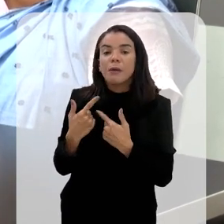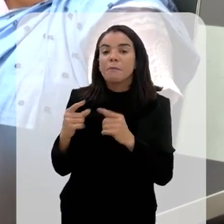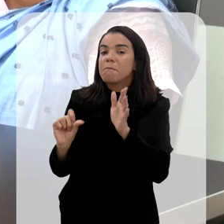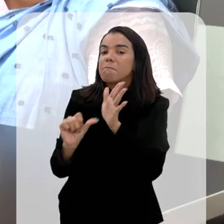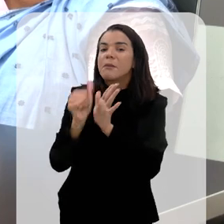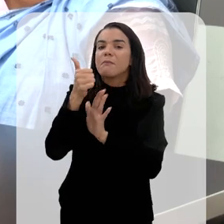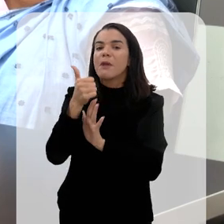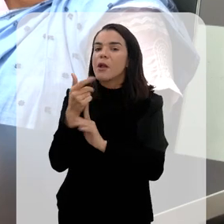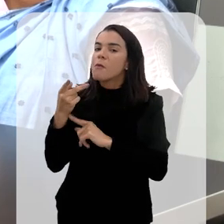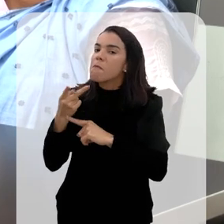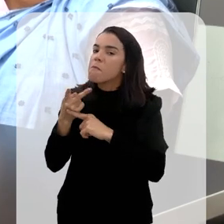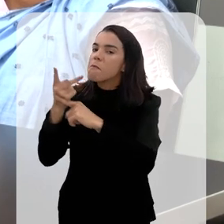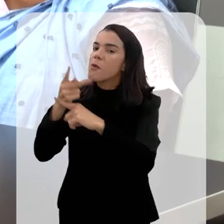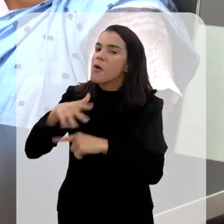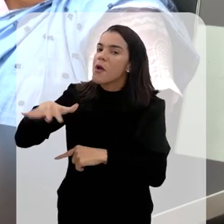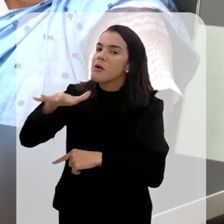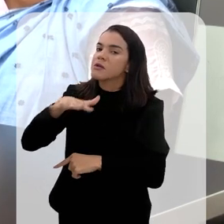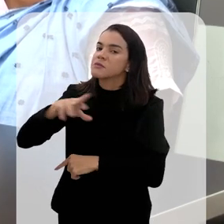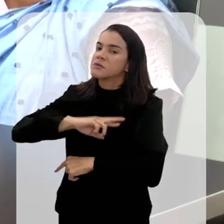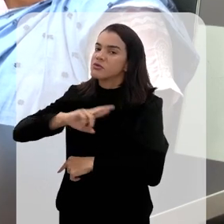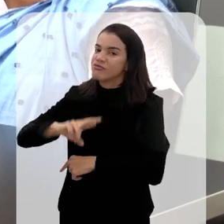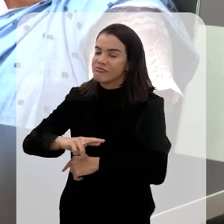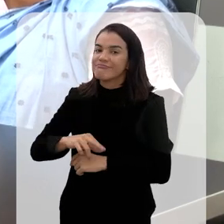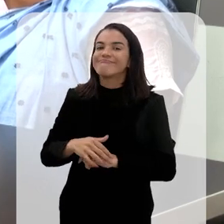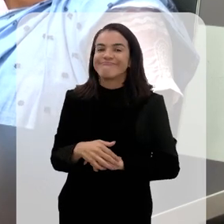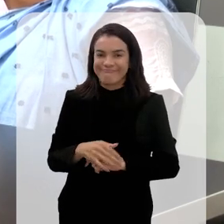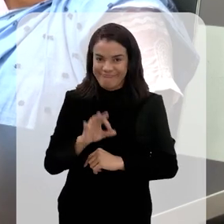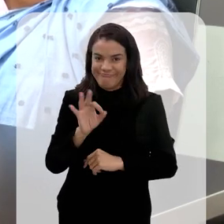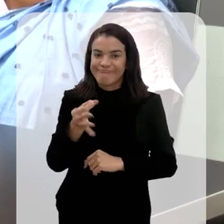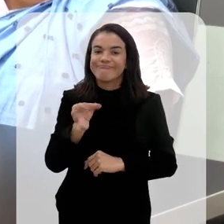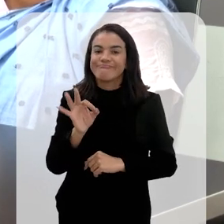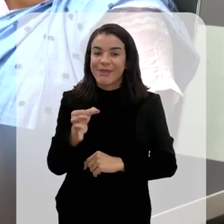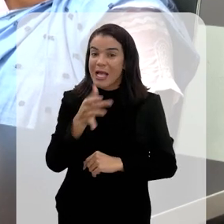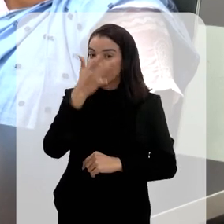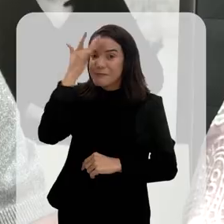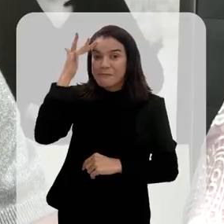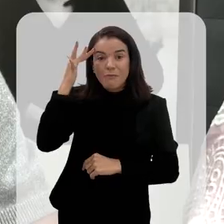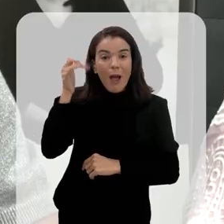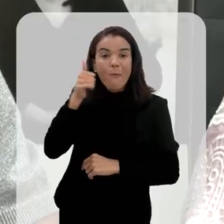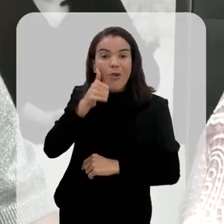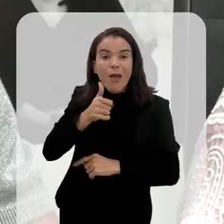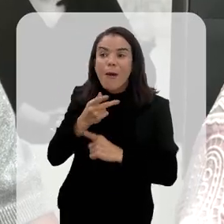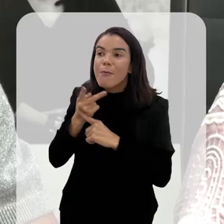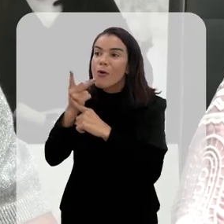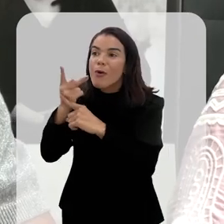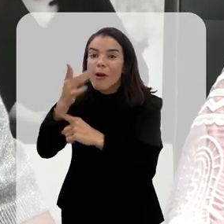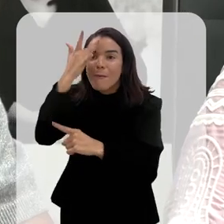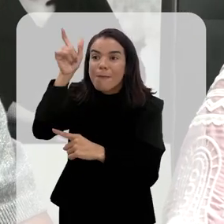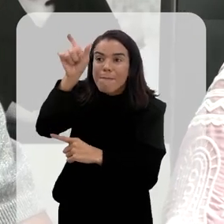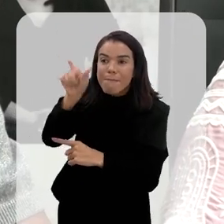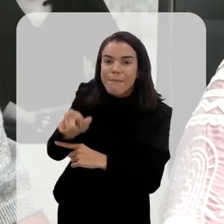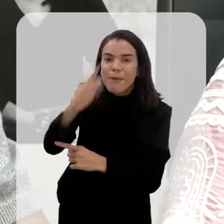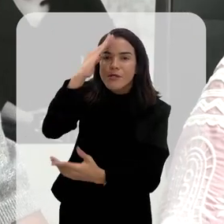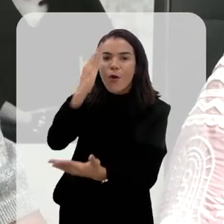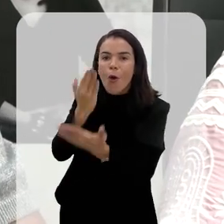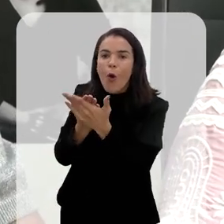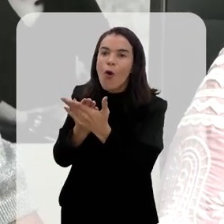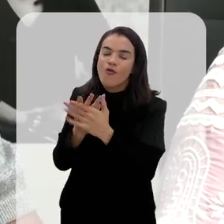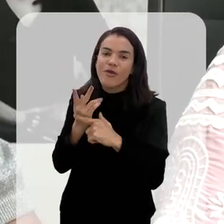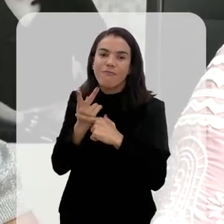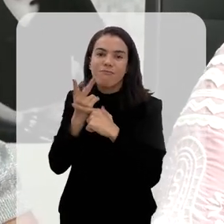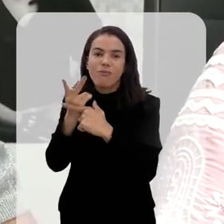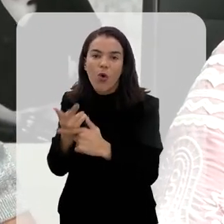confirmando, primeiro esse seu espaço religioso. Ela procura alguém de confiança, né? E